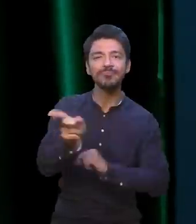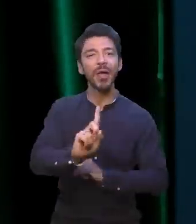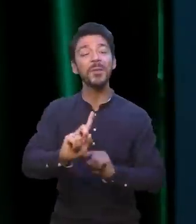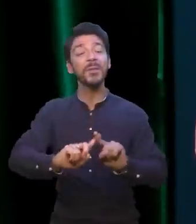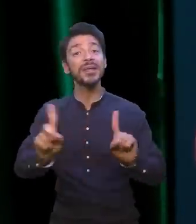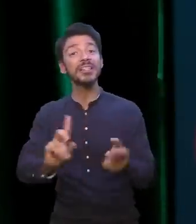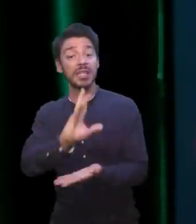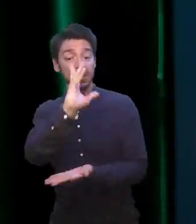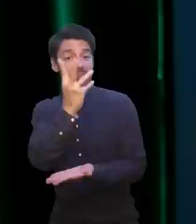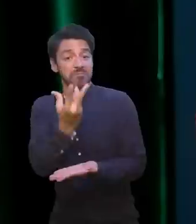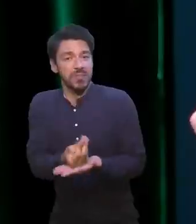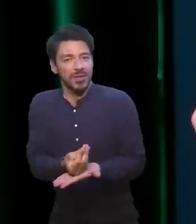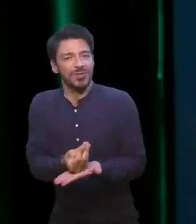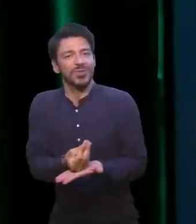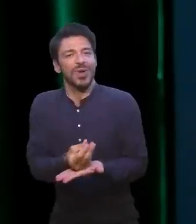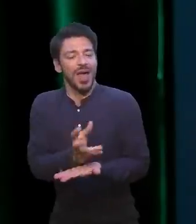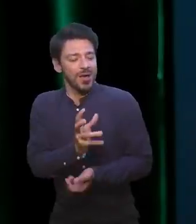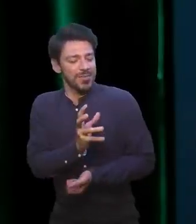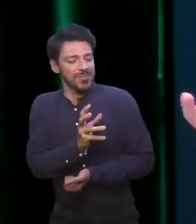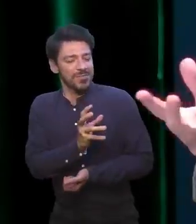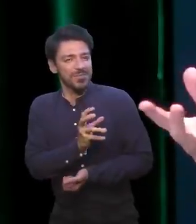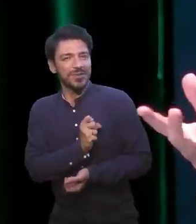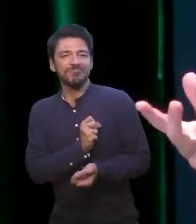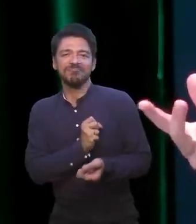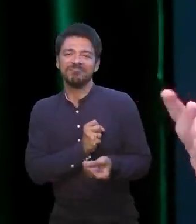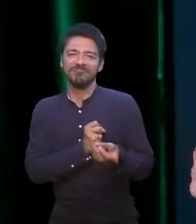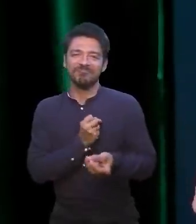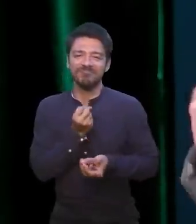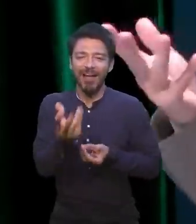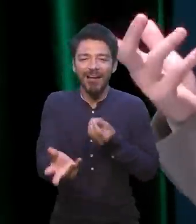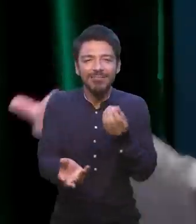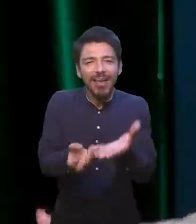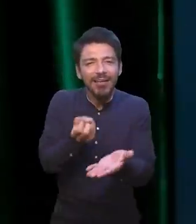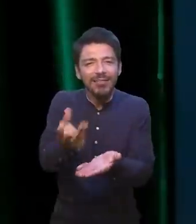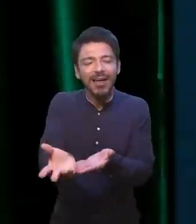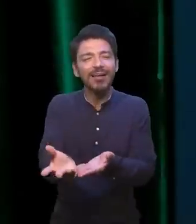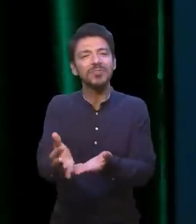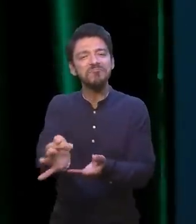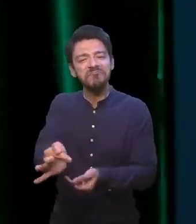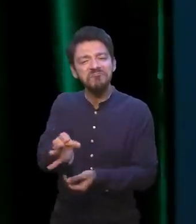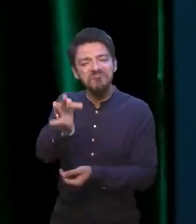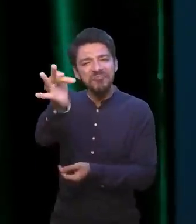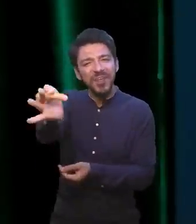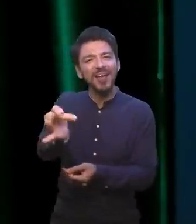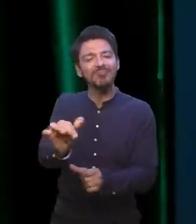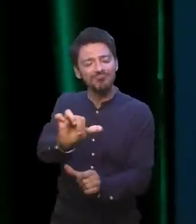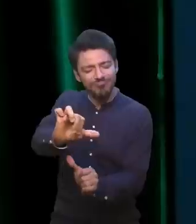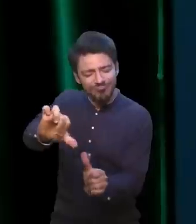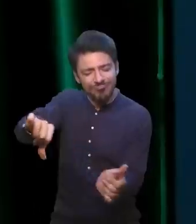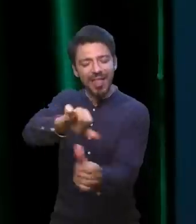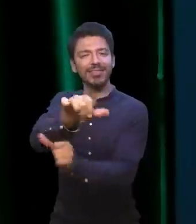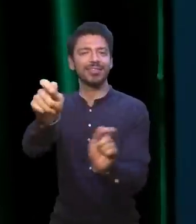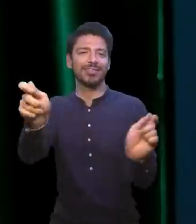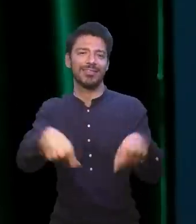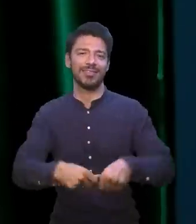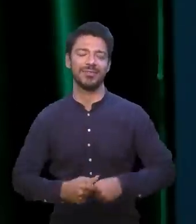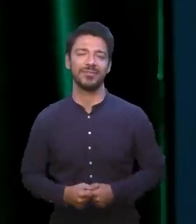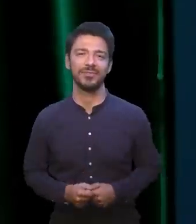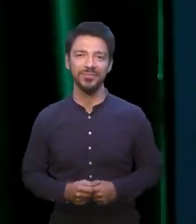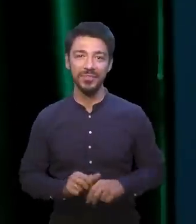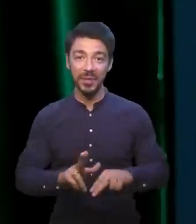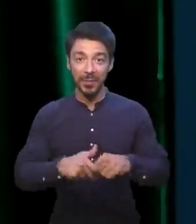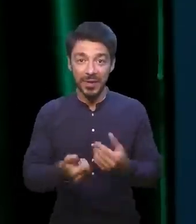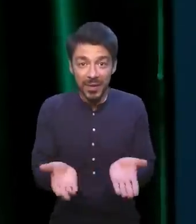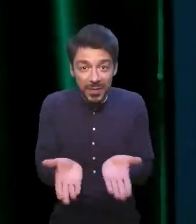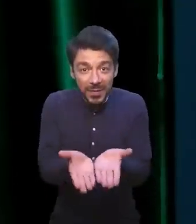recebendo este amor, estas orientações, e um dia vai frutificar. Por isso, no Evangelho do Segundo